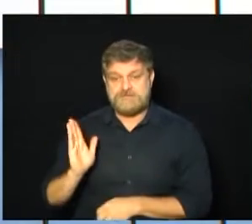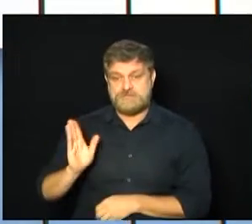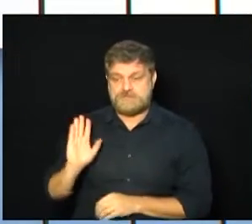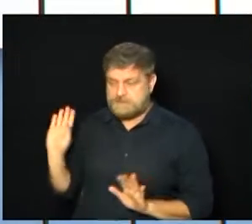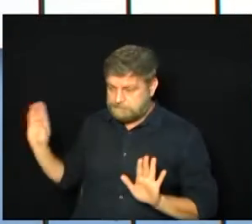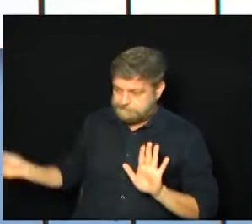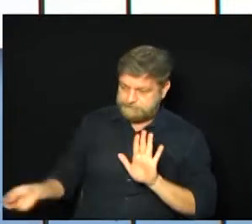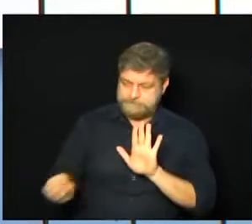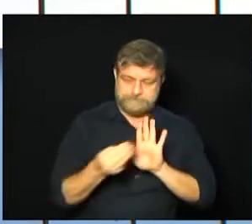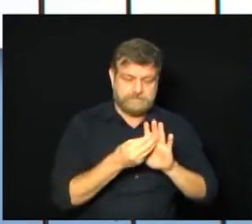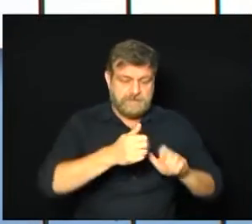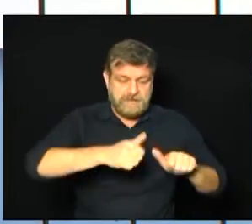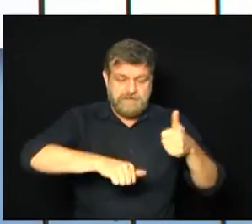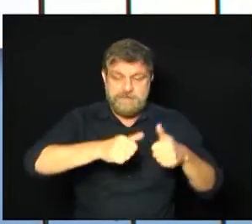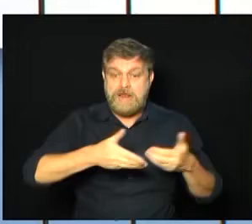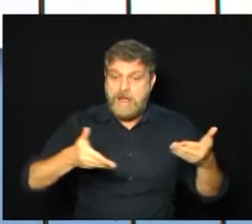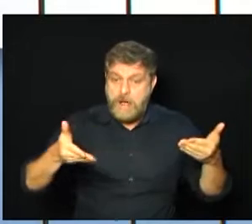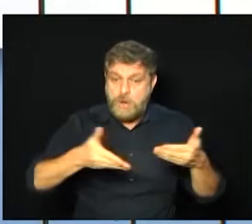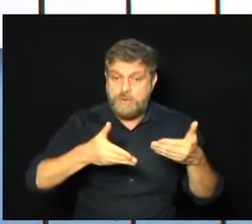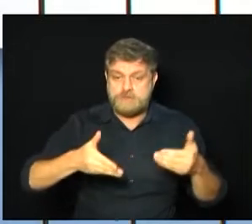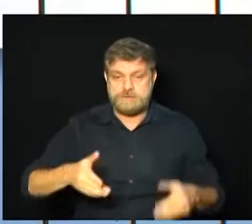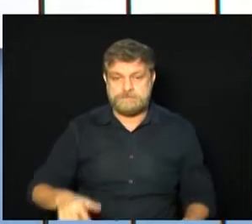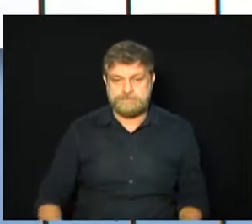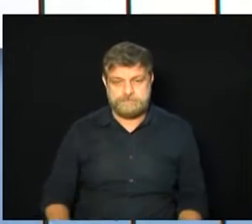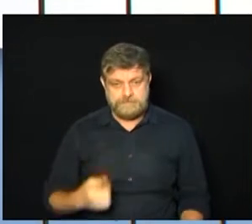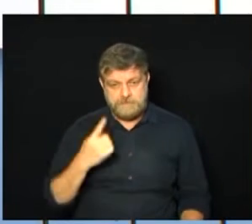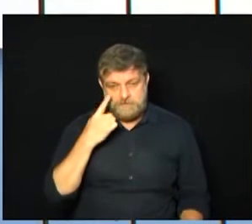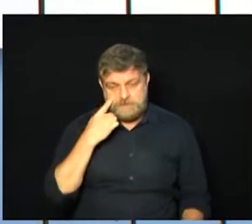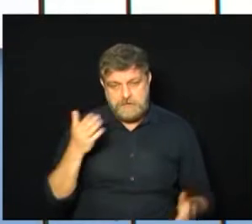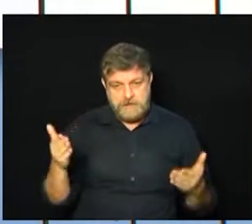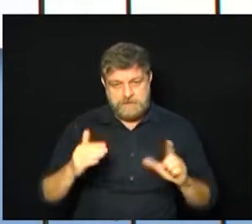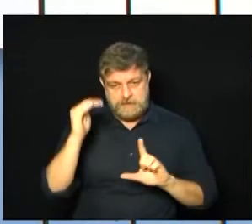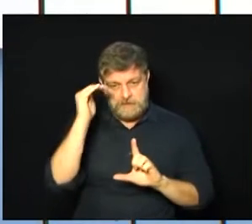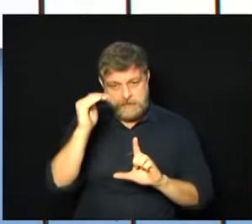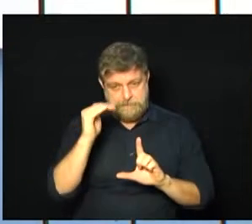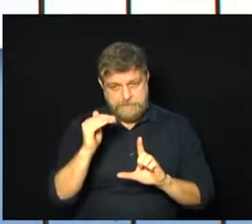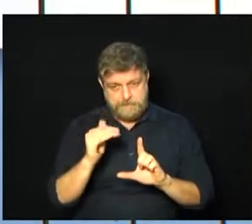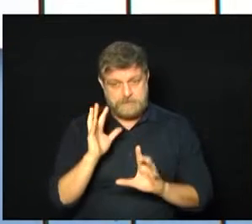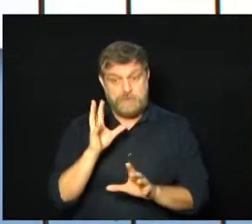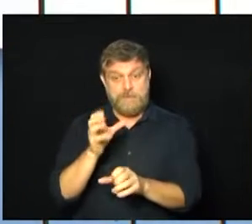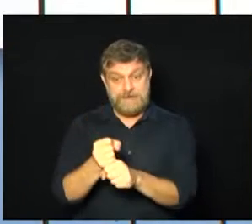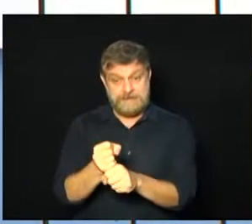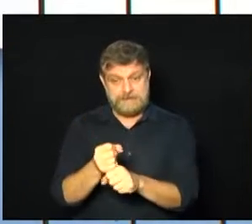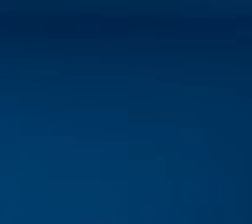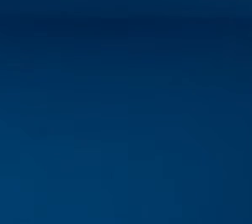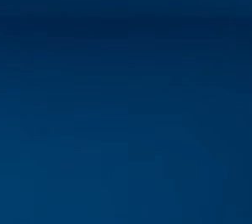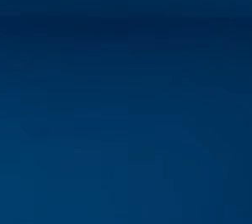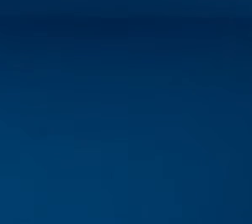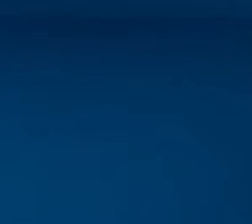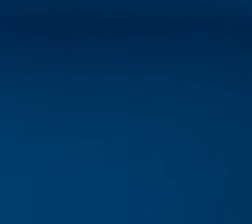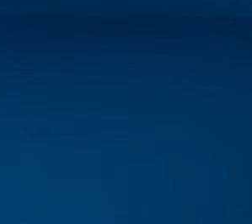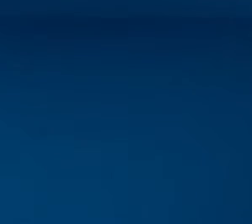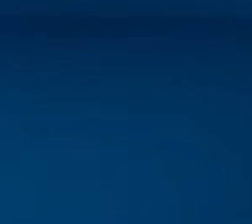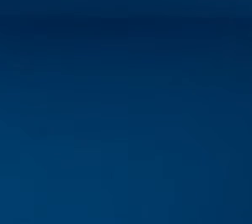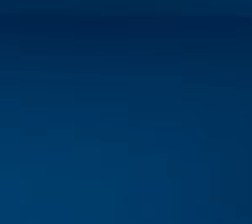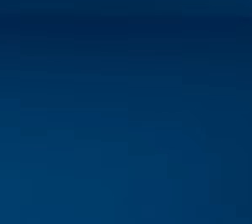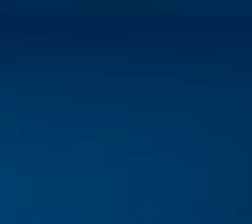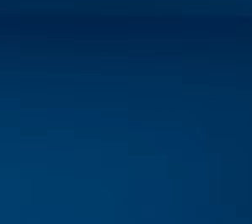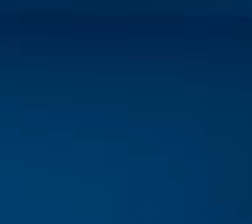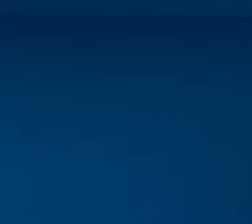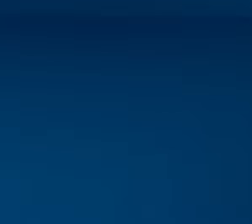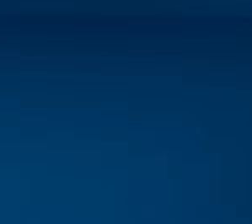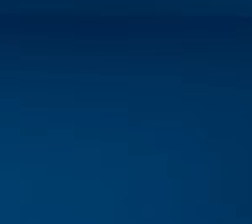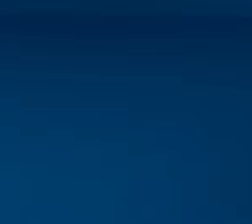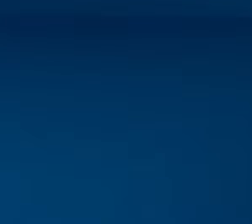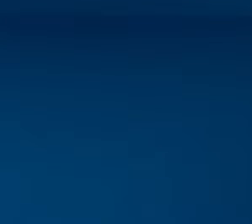serem analisados nesta noite. Acompanhe agora a pauta completa. A votação começa com a